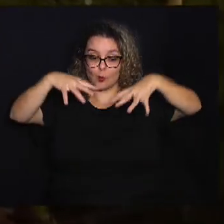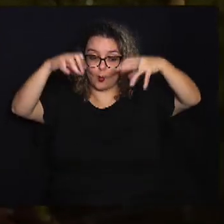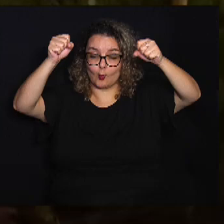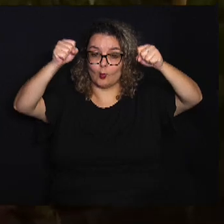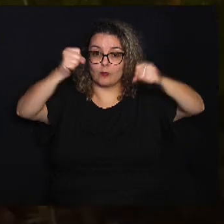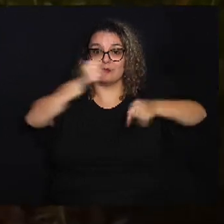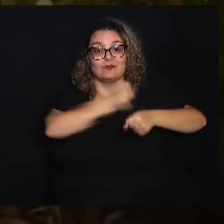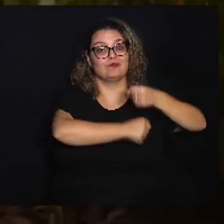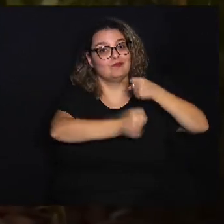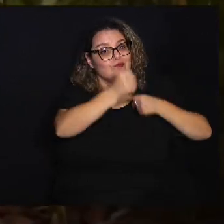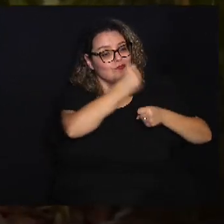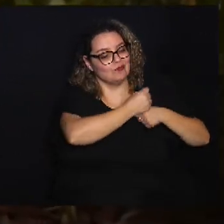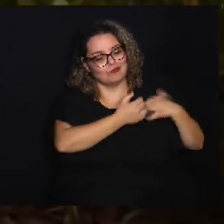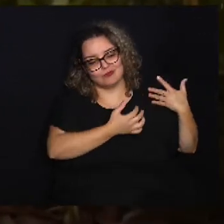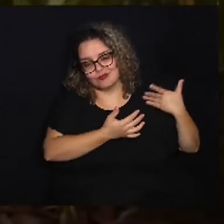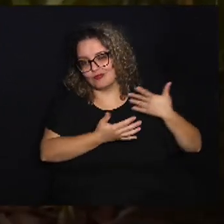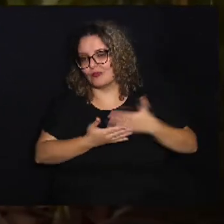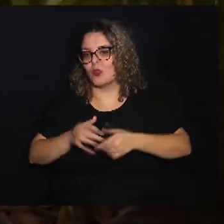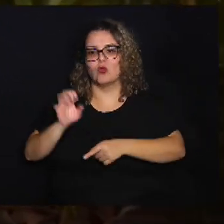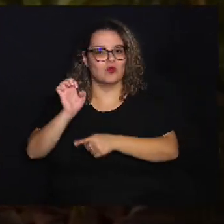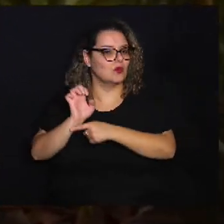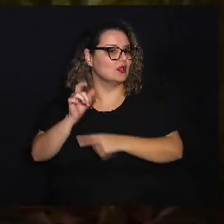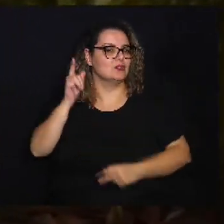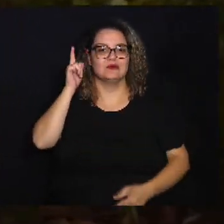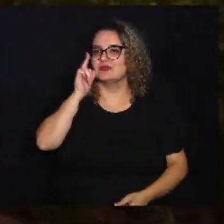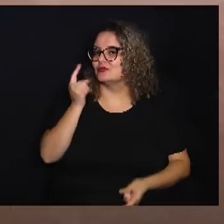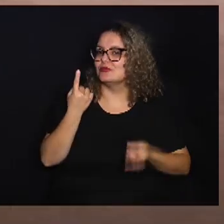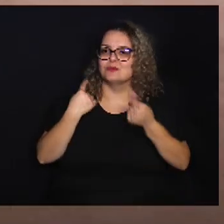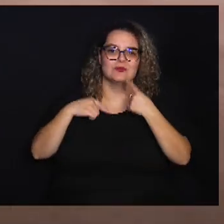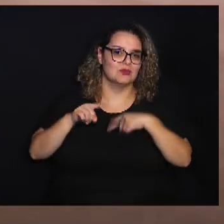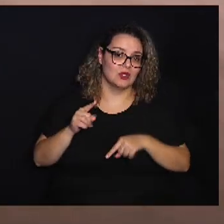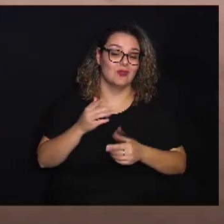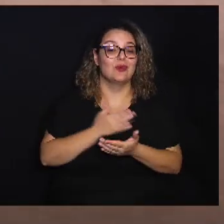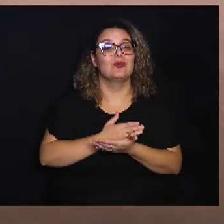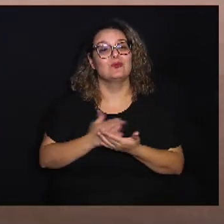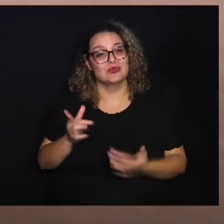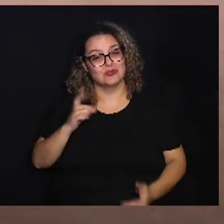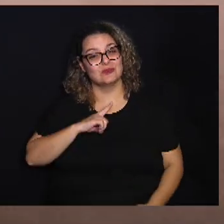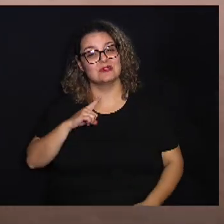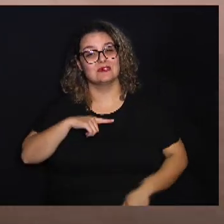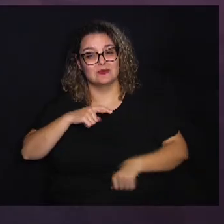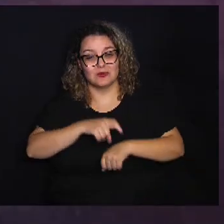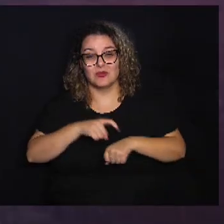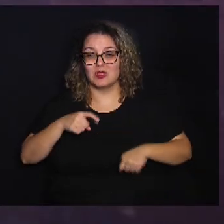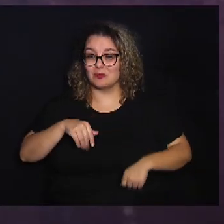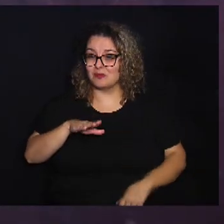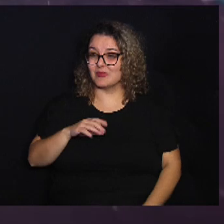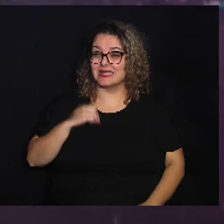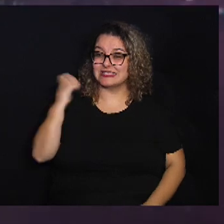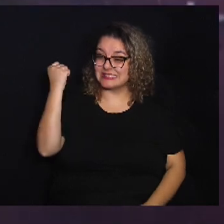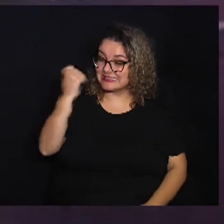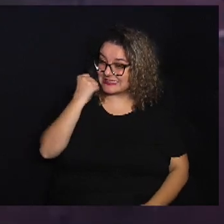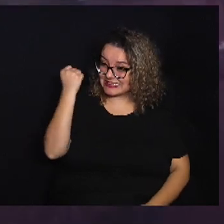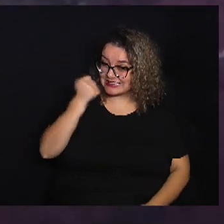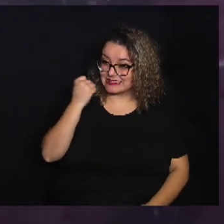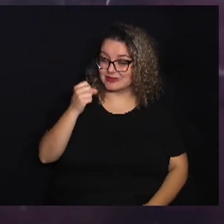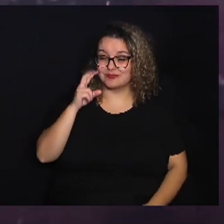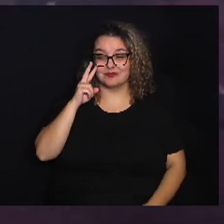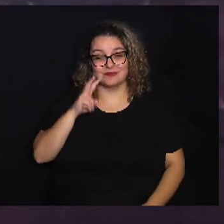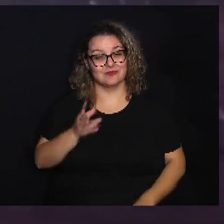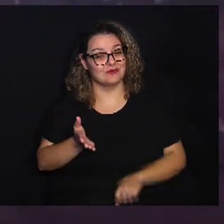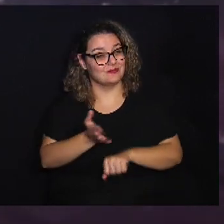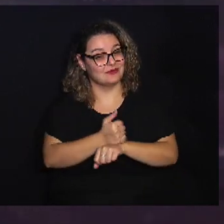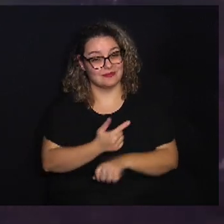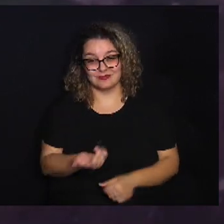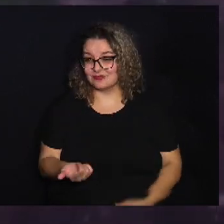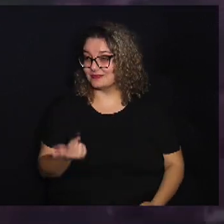o ano passado, o estado não conseguiu se recuperar e começou a temporada com a situação mais grave que a vista antes. E